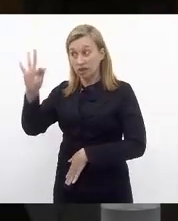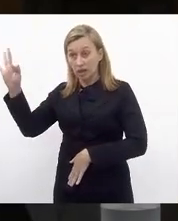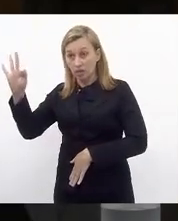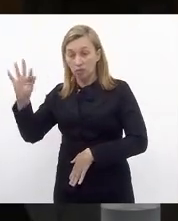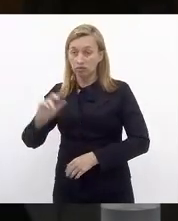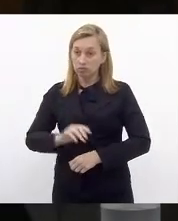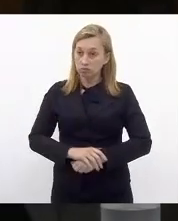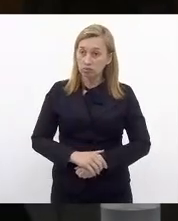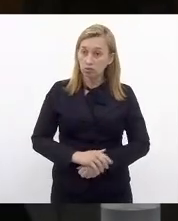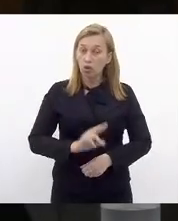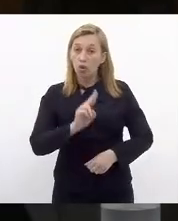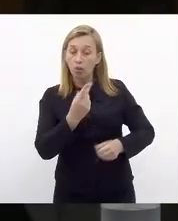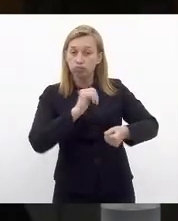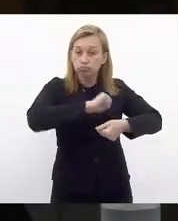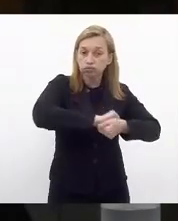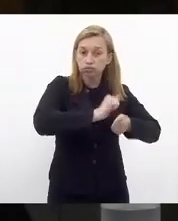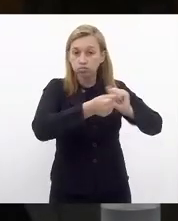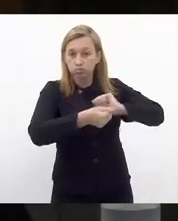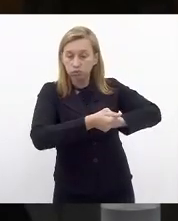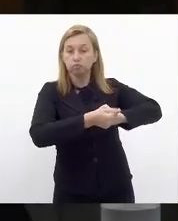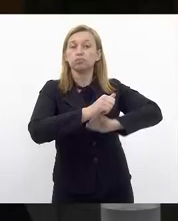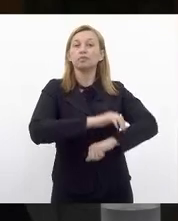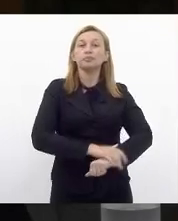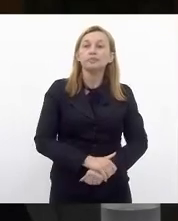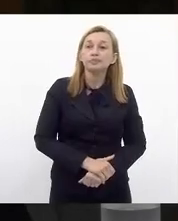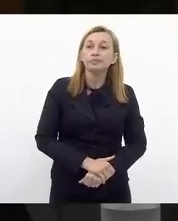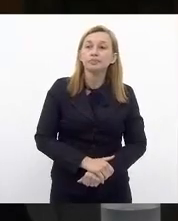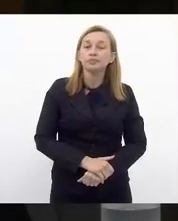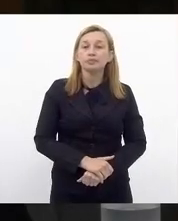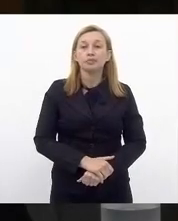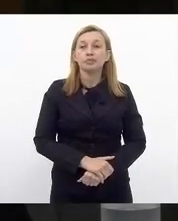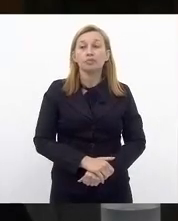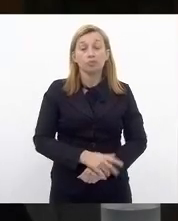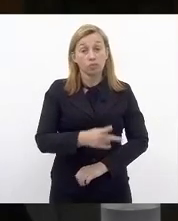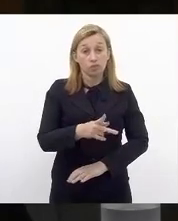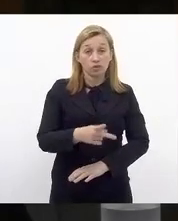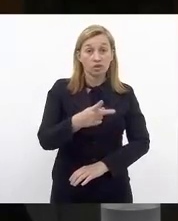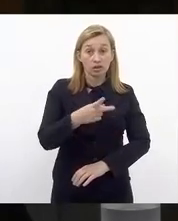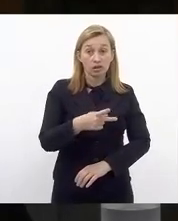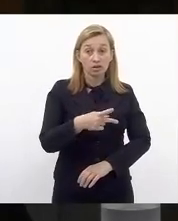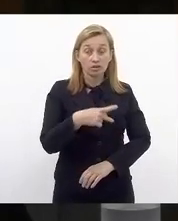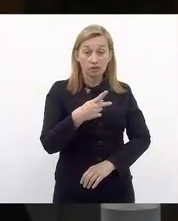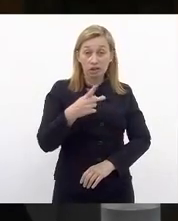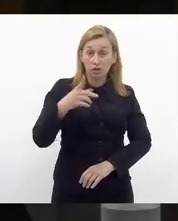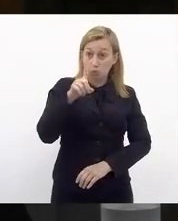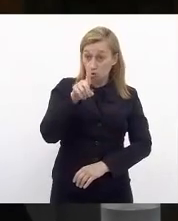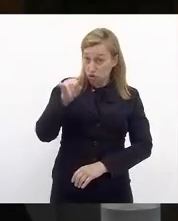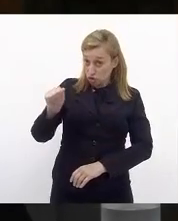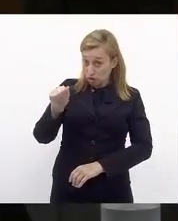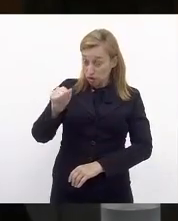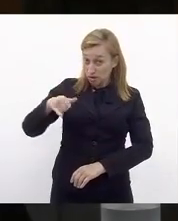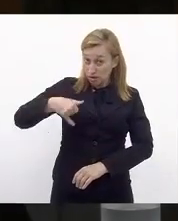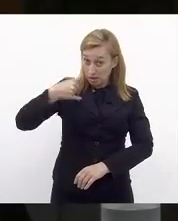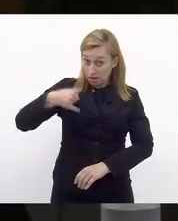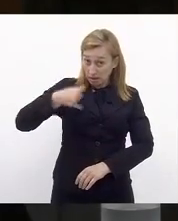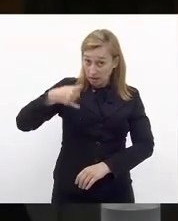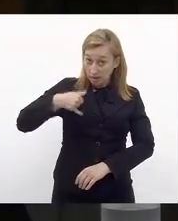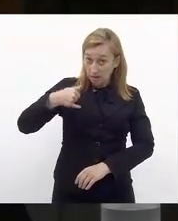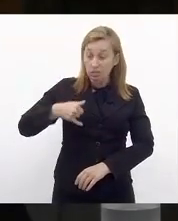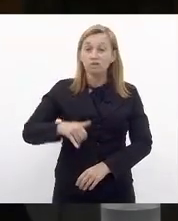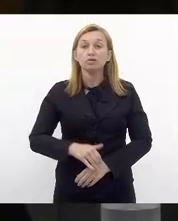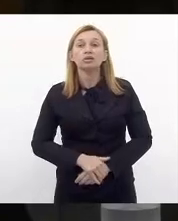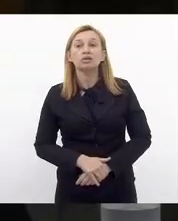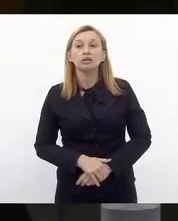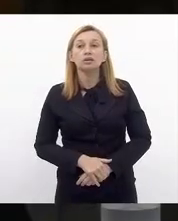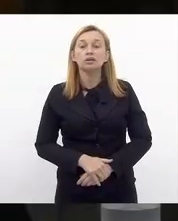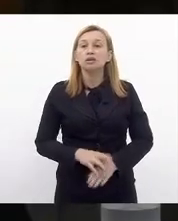ou com adaptações tanto no que diz respeito à data né A idade tanto